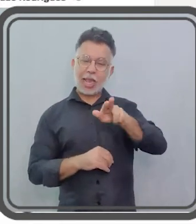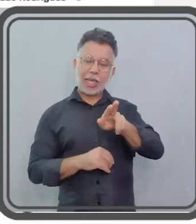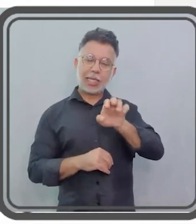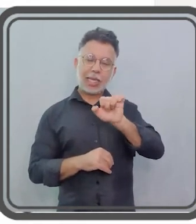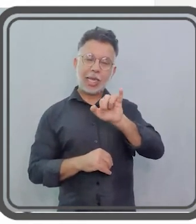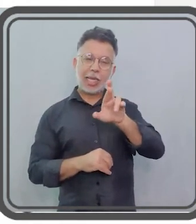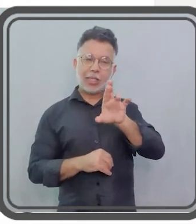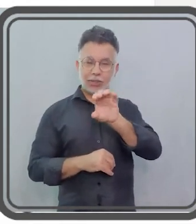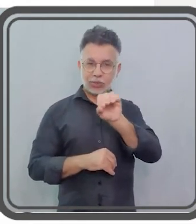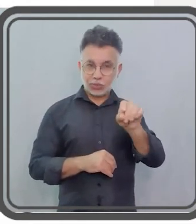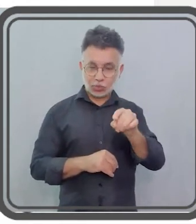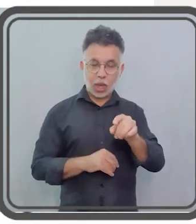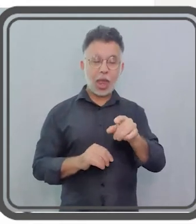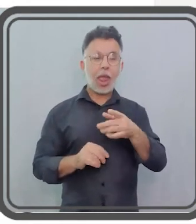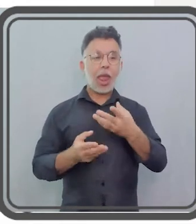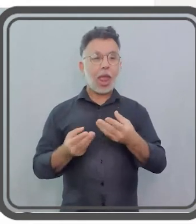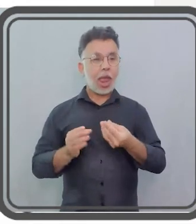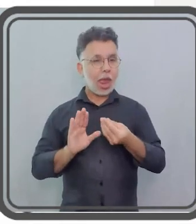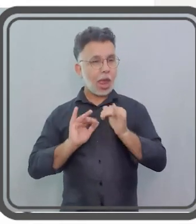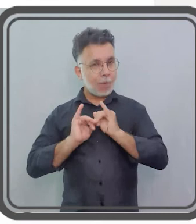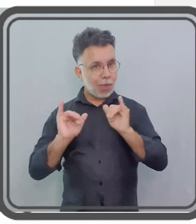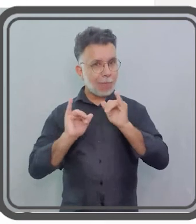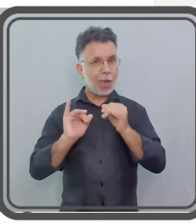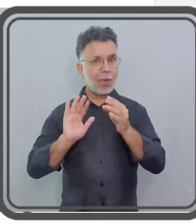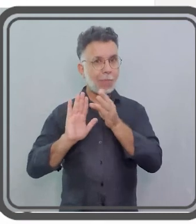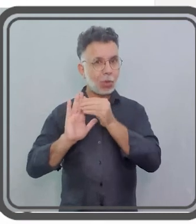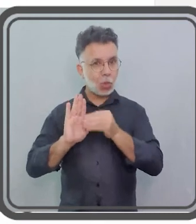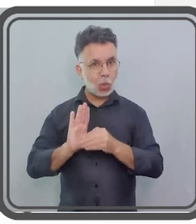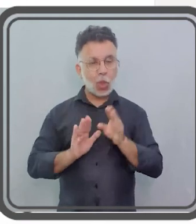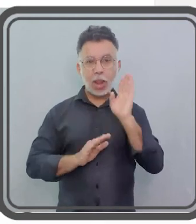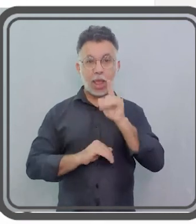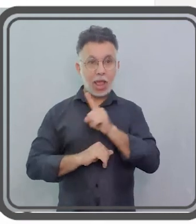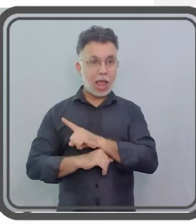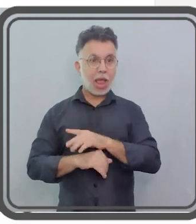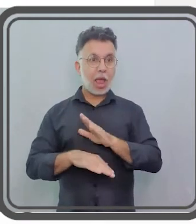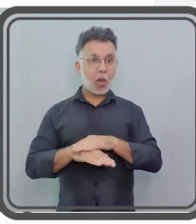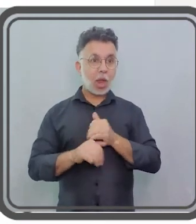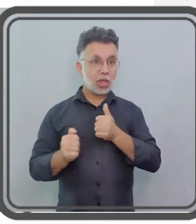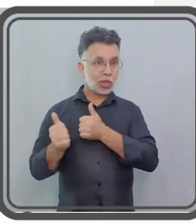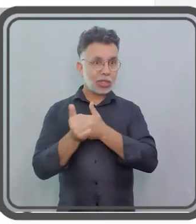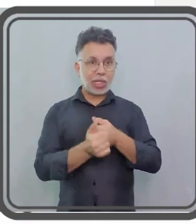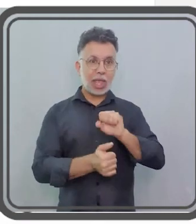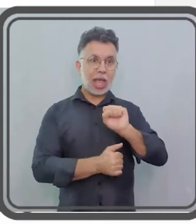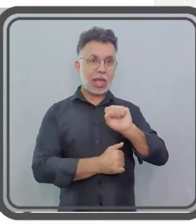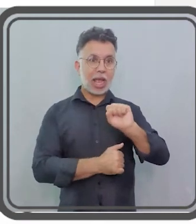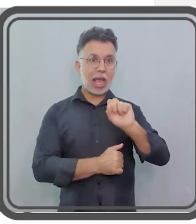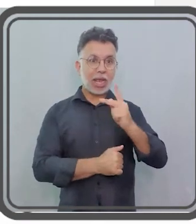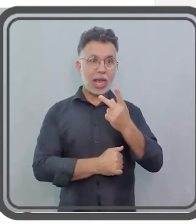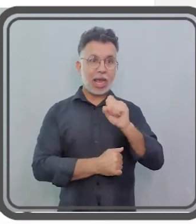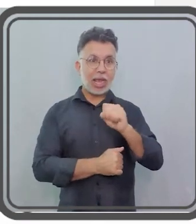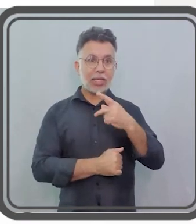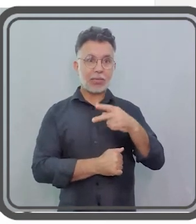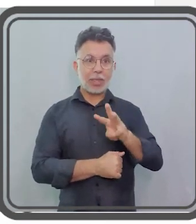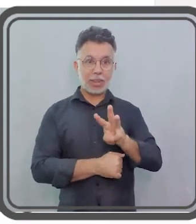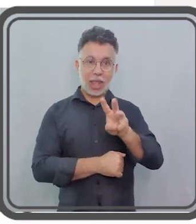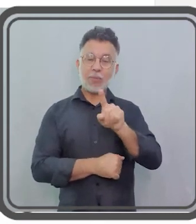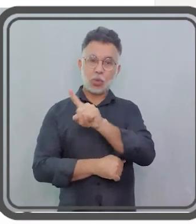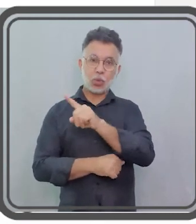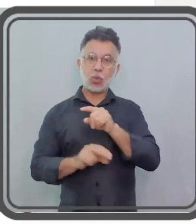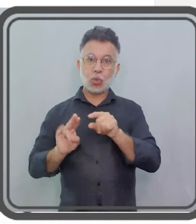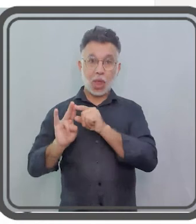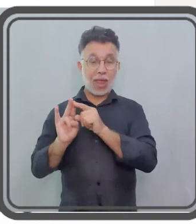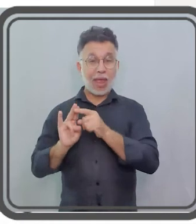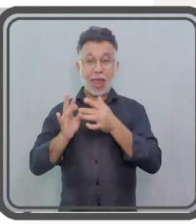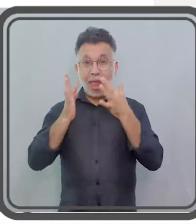tema legal. E também no LinkedIn dá para você seguir. Já estou seguindo aqui, ó, HSPW, Health and Safe Place to Work, no LinkedIn também. E